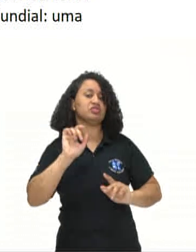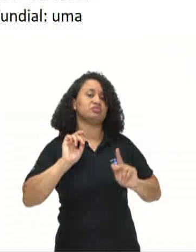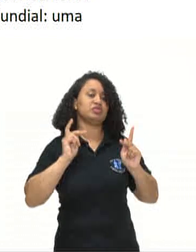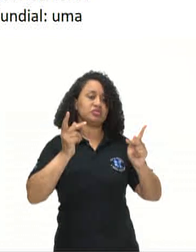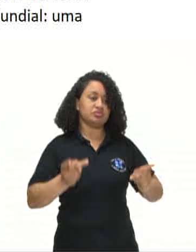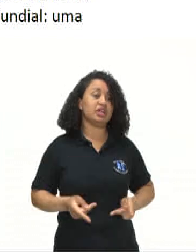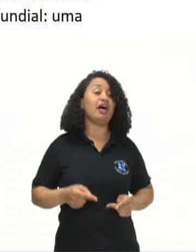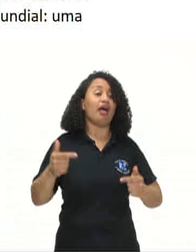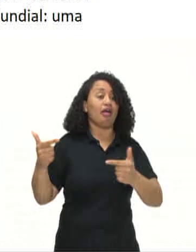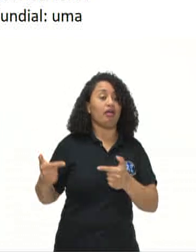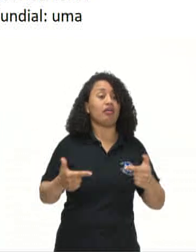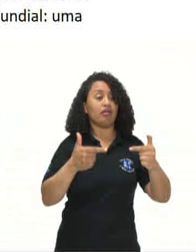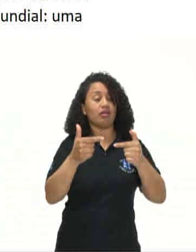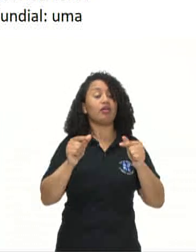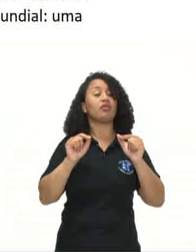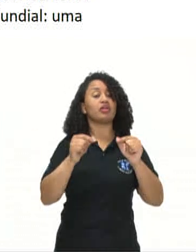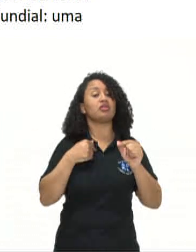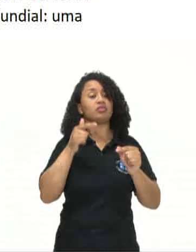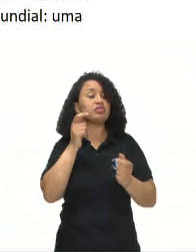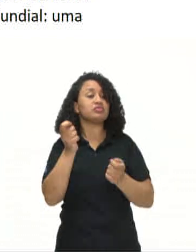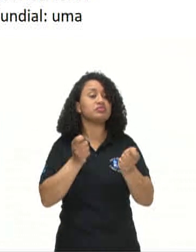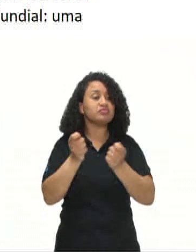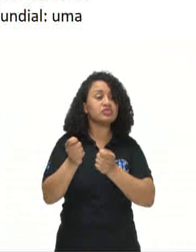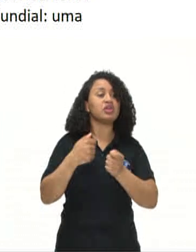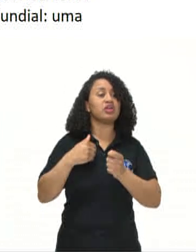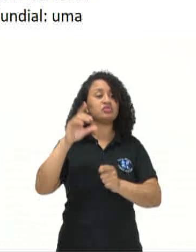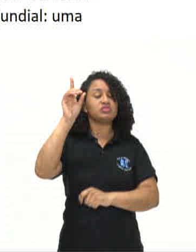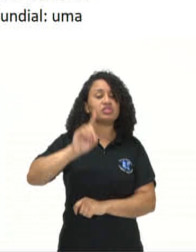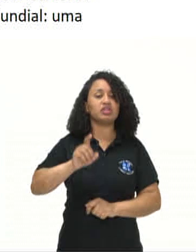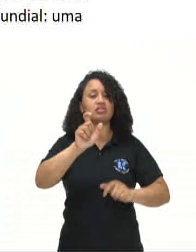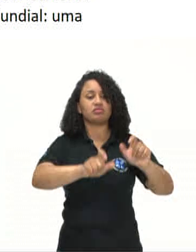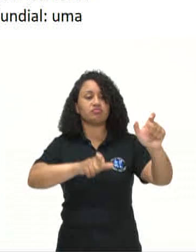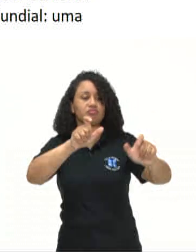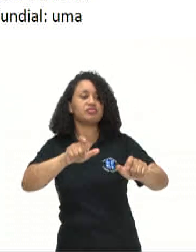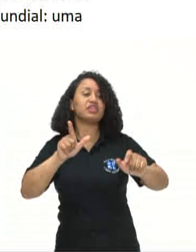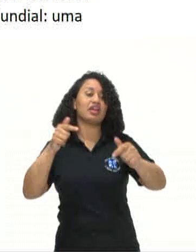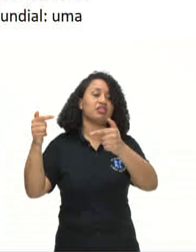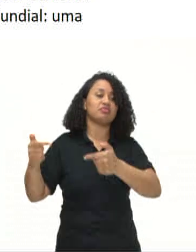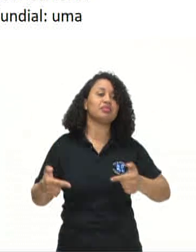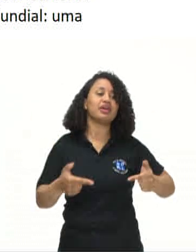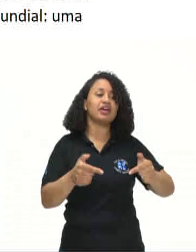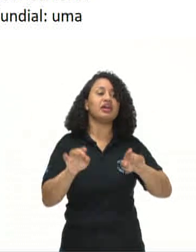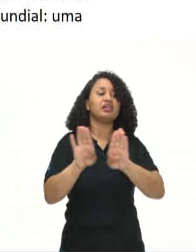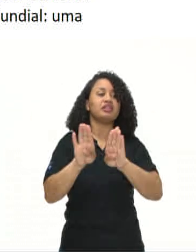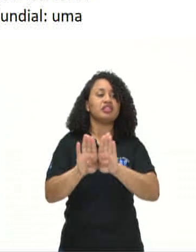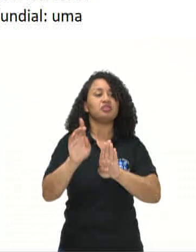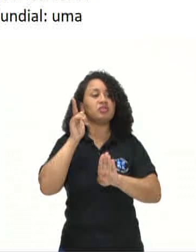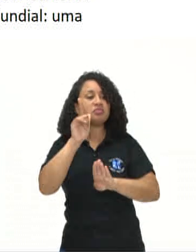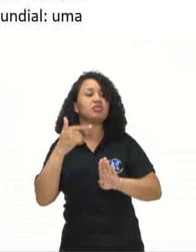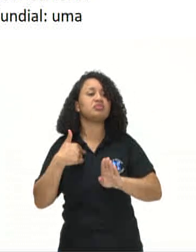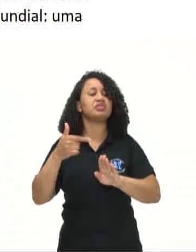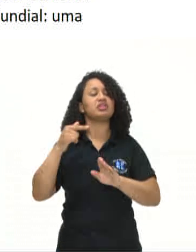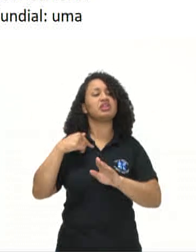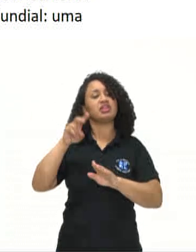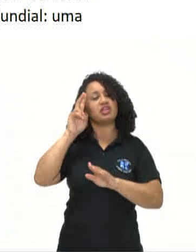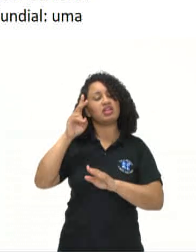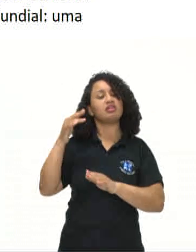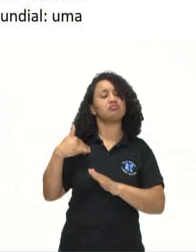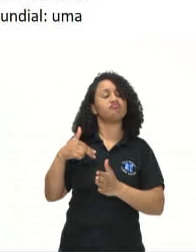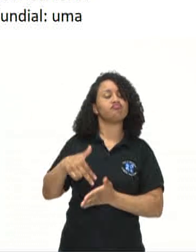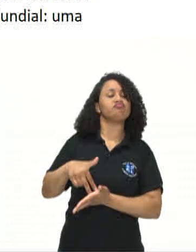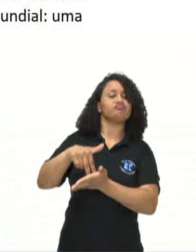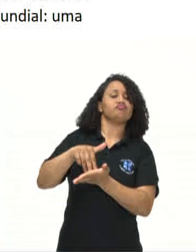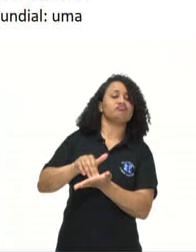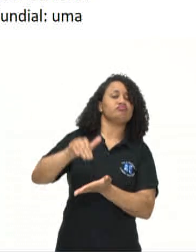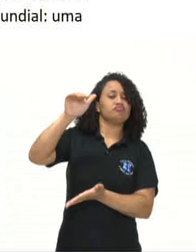uma guerra para estabelecer os direitos do indivíduo e é uma guerra para estabelecer e reviver a